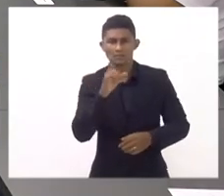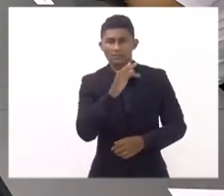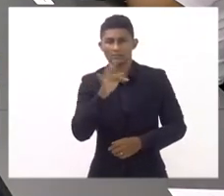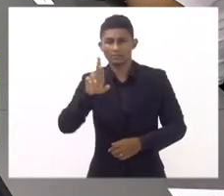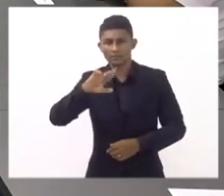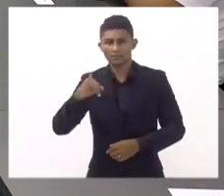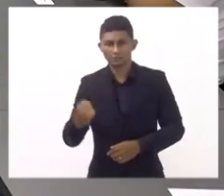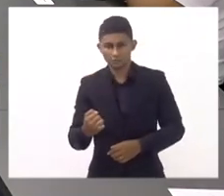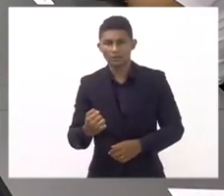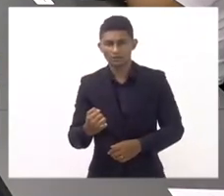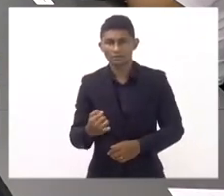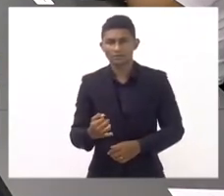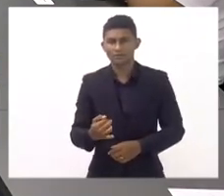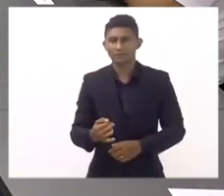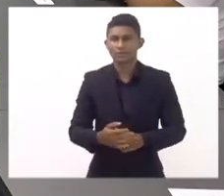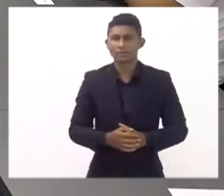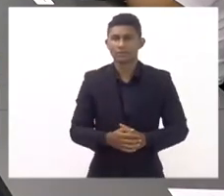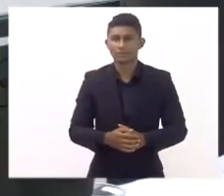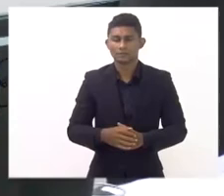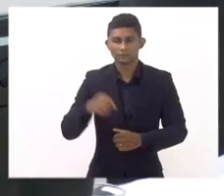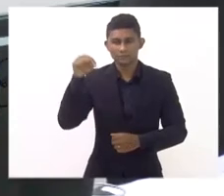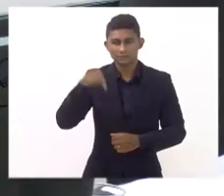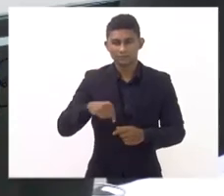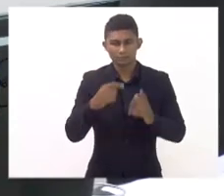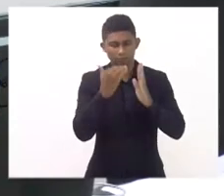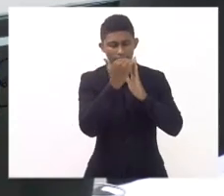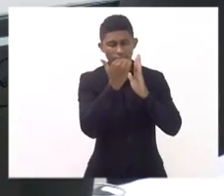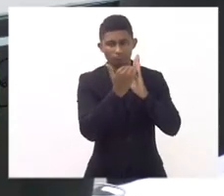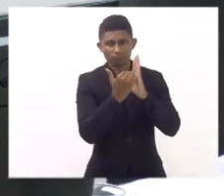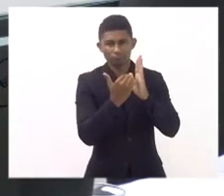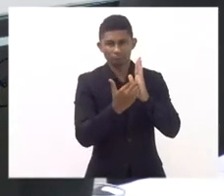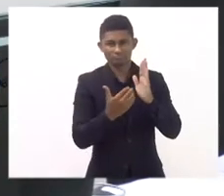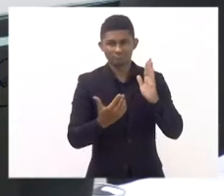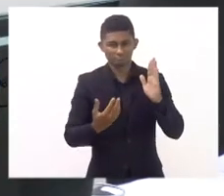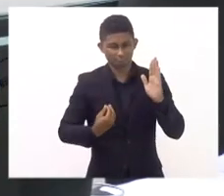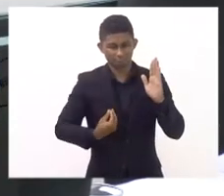Não tinha pego aqui, não estava aqui na nossa lista de confirmações,